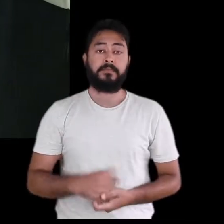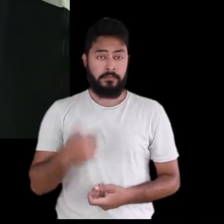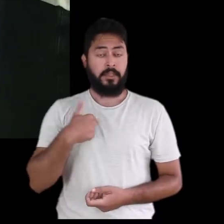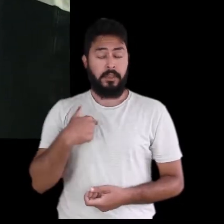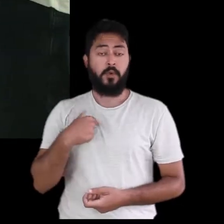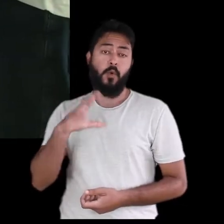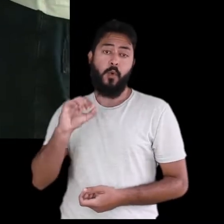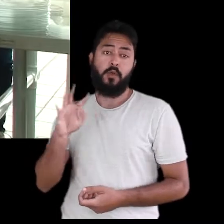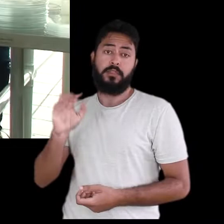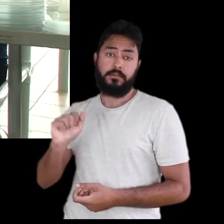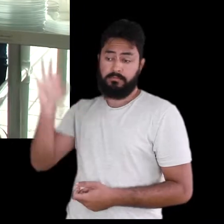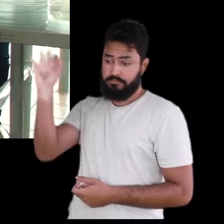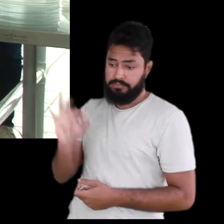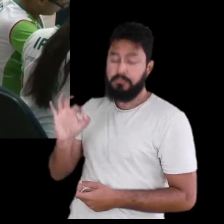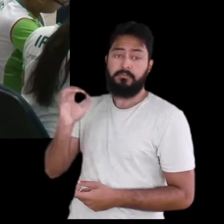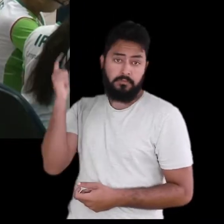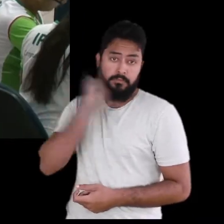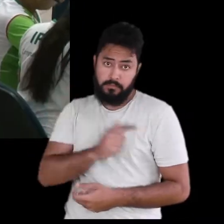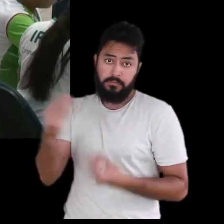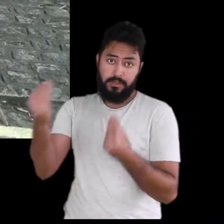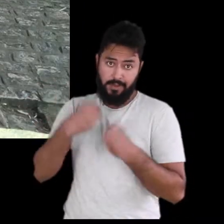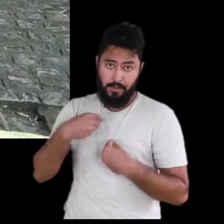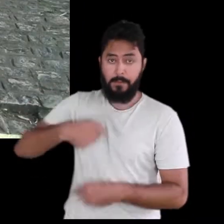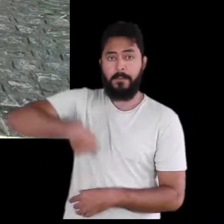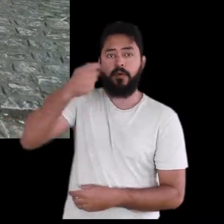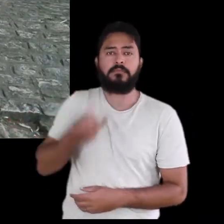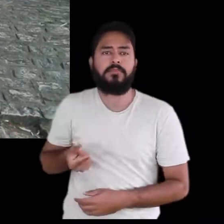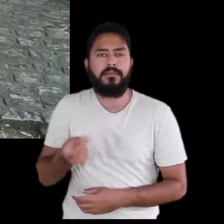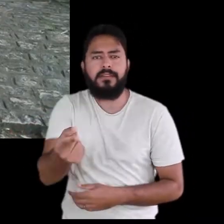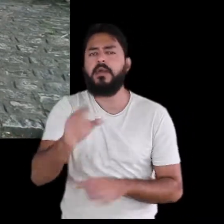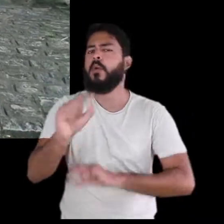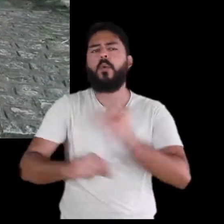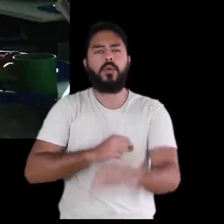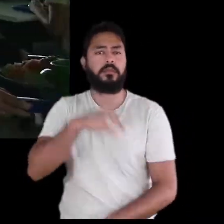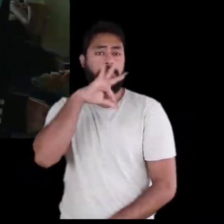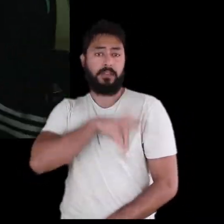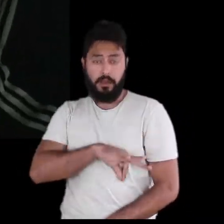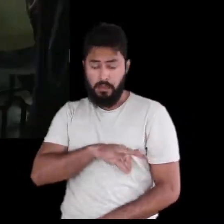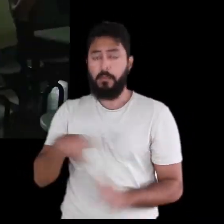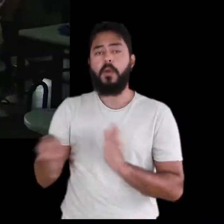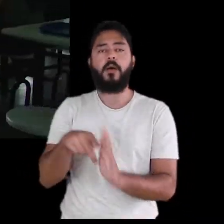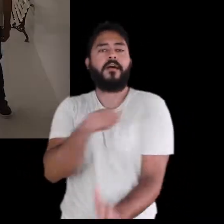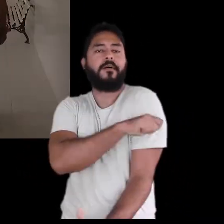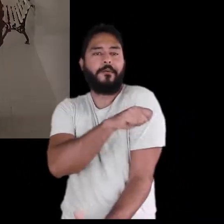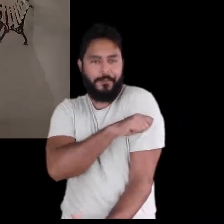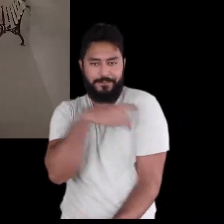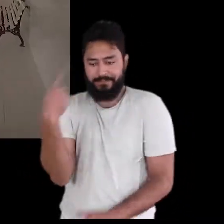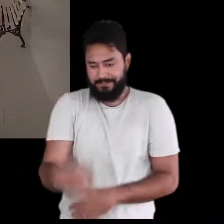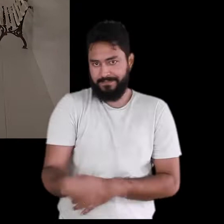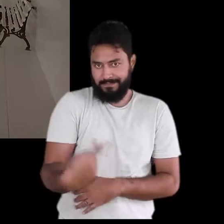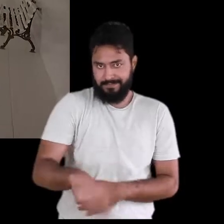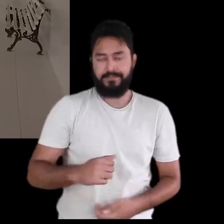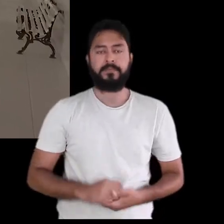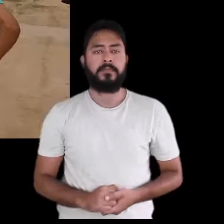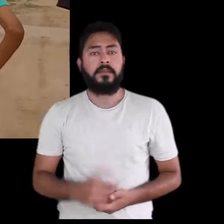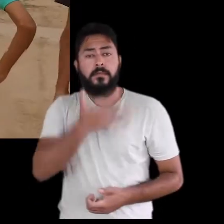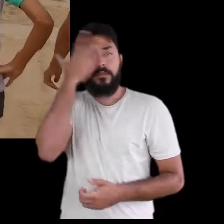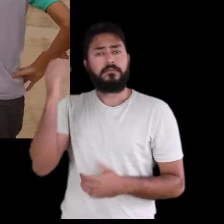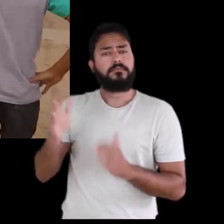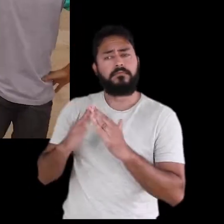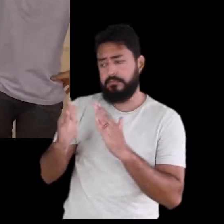sou cotista daqui eu sou o beneficiado com a bolsa permanência que é uma ajuda de custo que existe para os alunos daqui